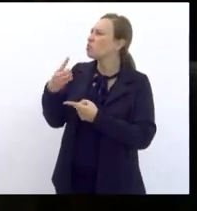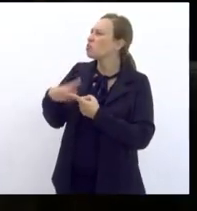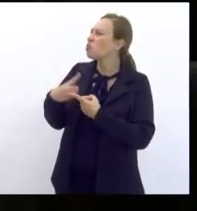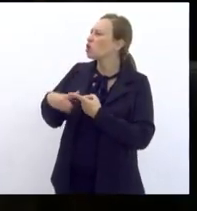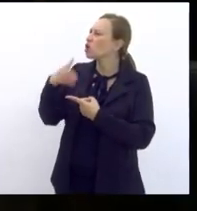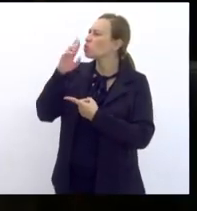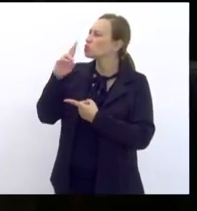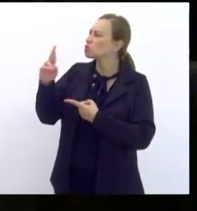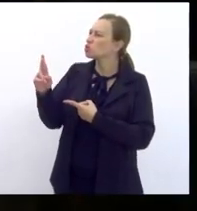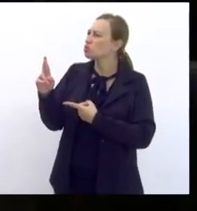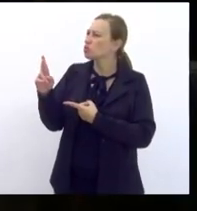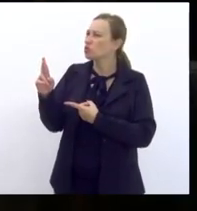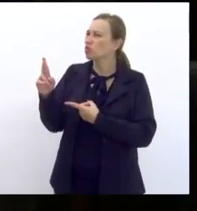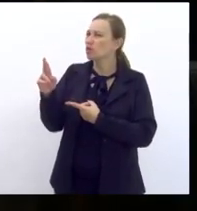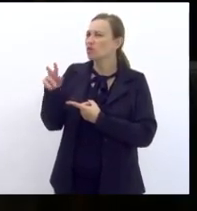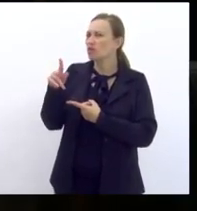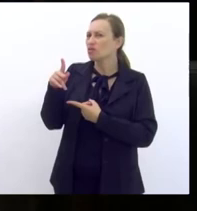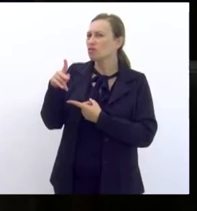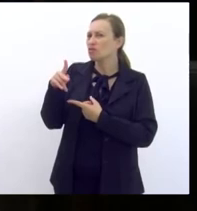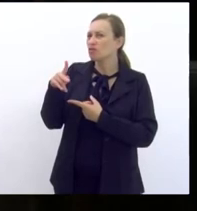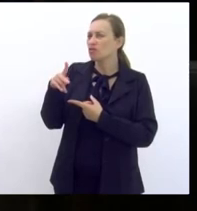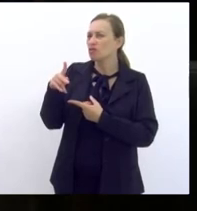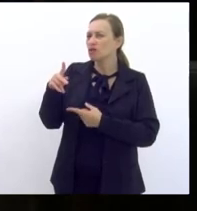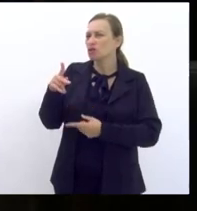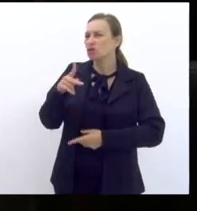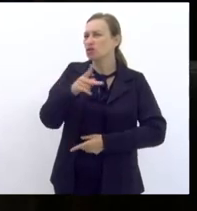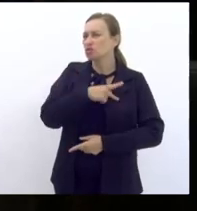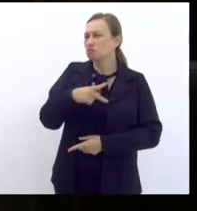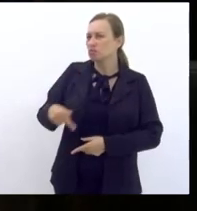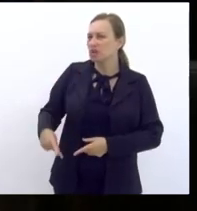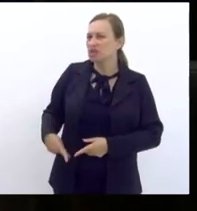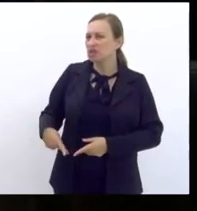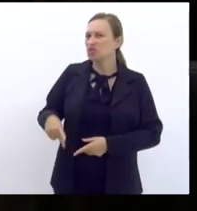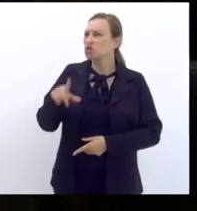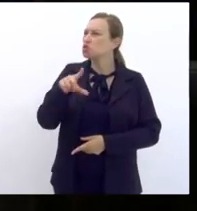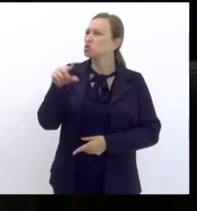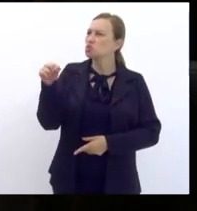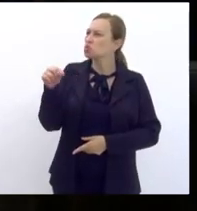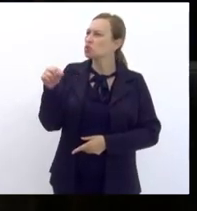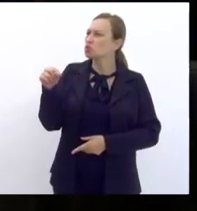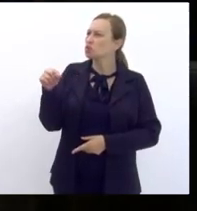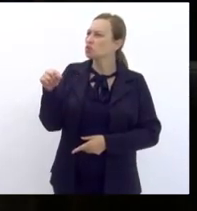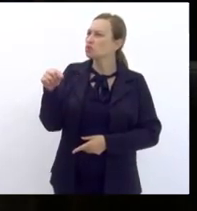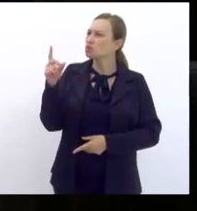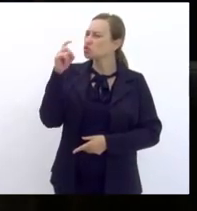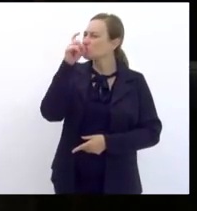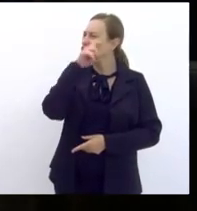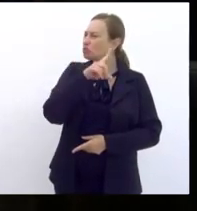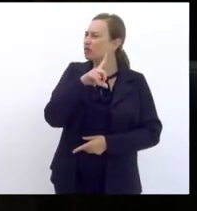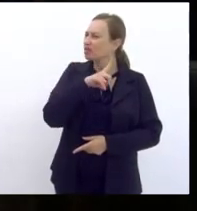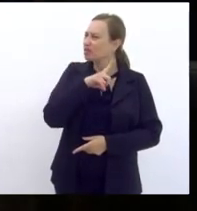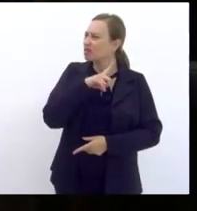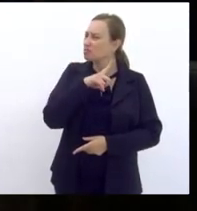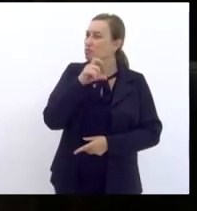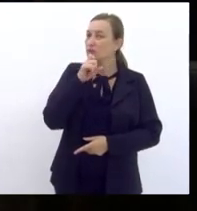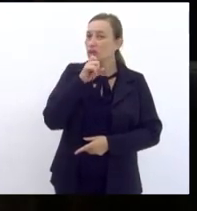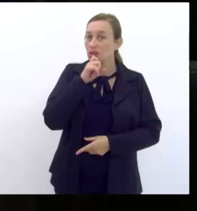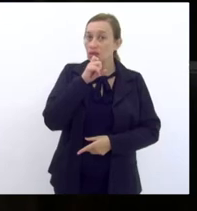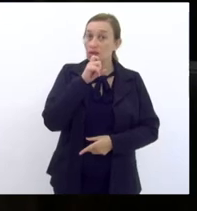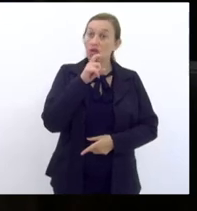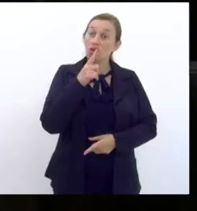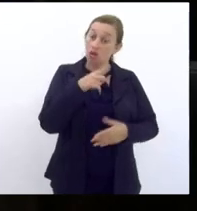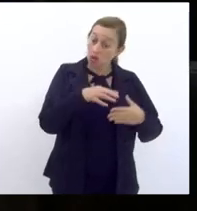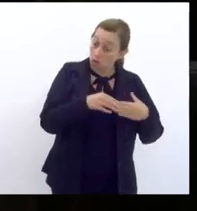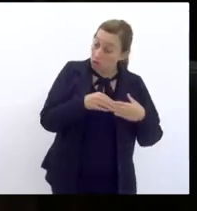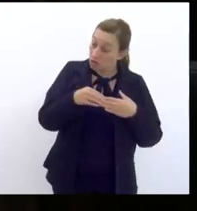que o senhor fala se tornou presidente da suipa aqui ser presidente da Super com tanta dificuldade e eu levei ela